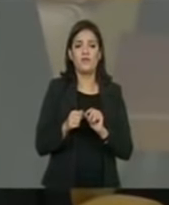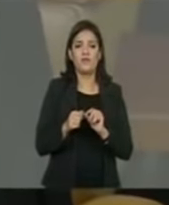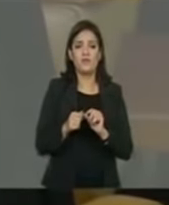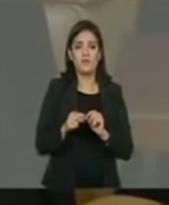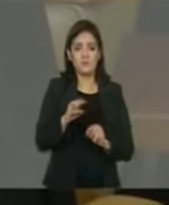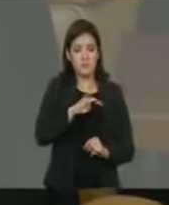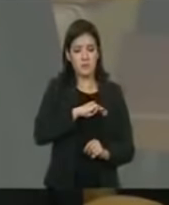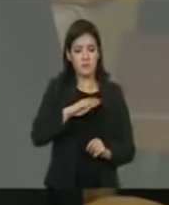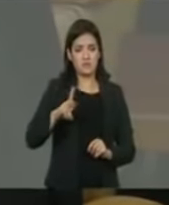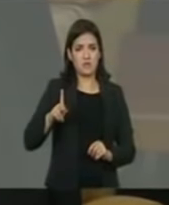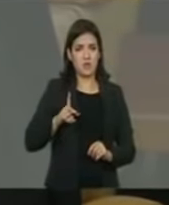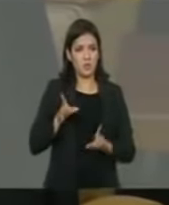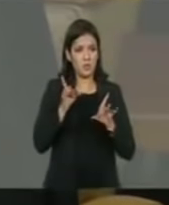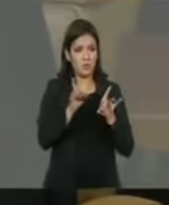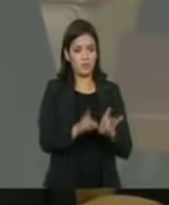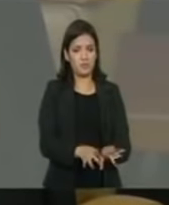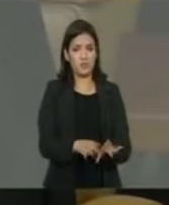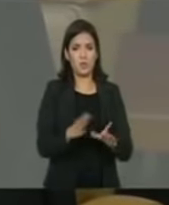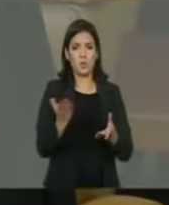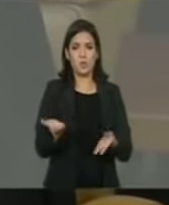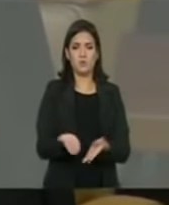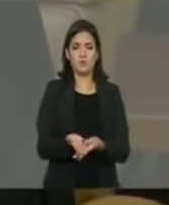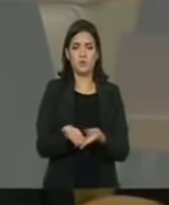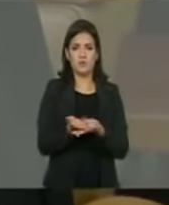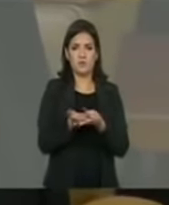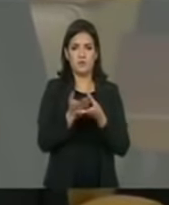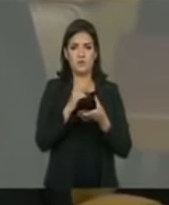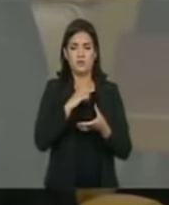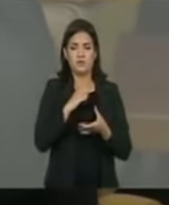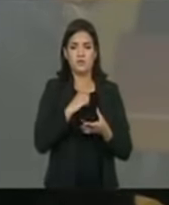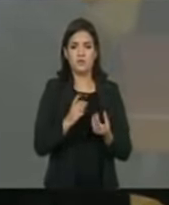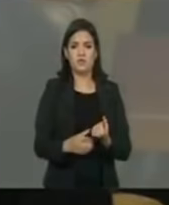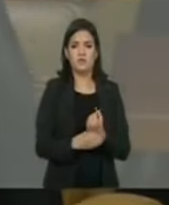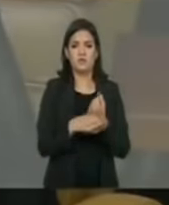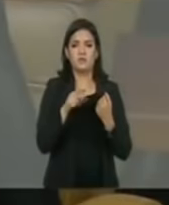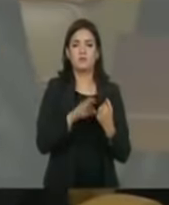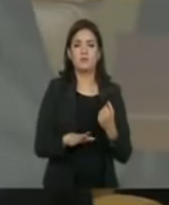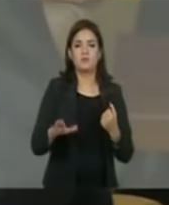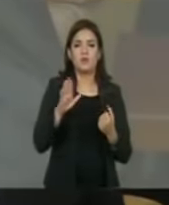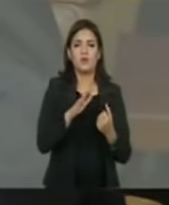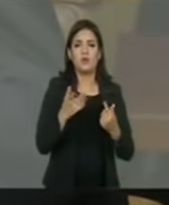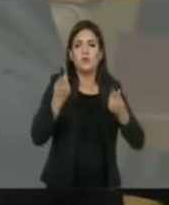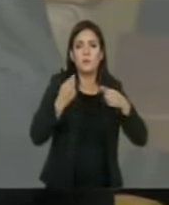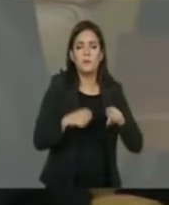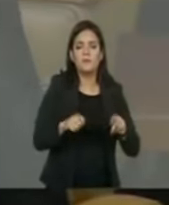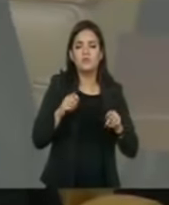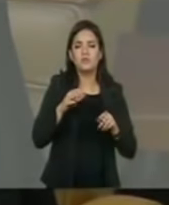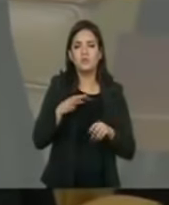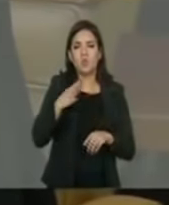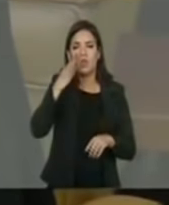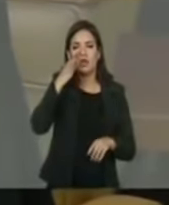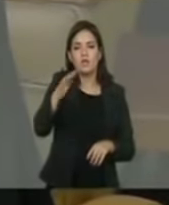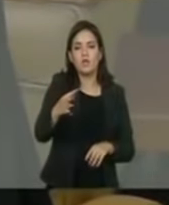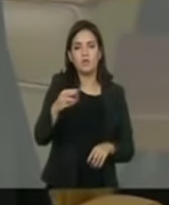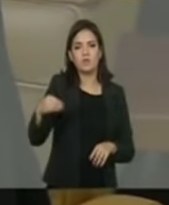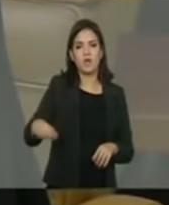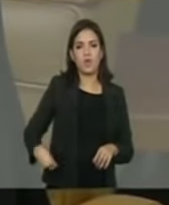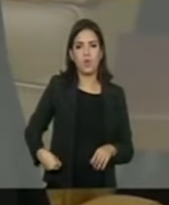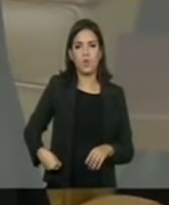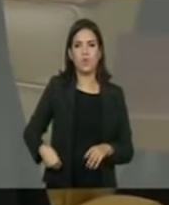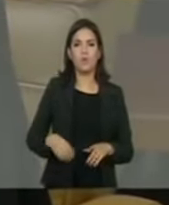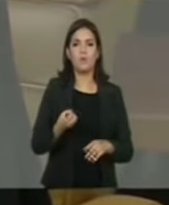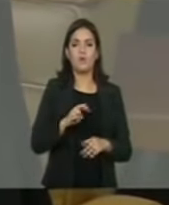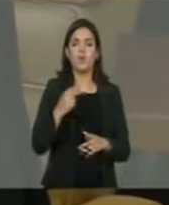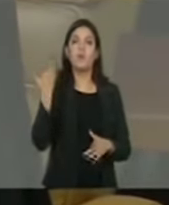ministério público nos processos poderes com segurança nacional de denunciar a culpa do réu o diploma legislativo em